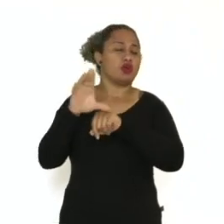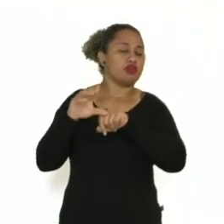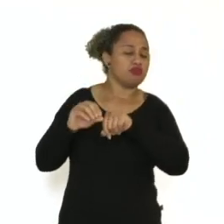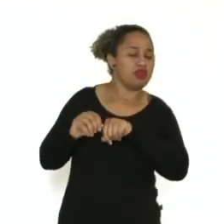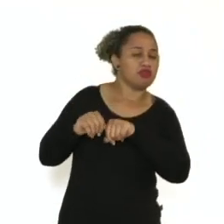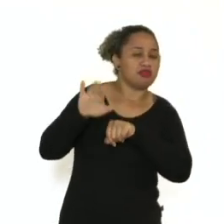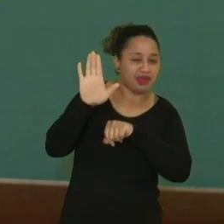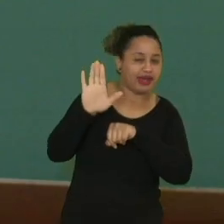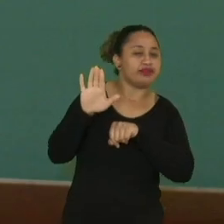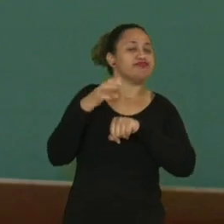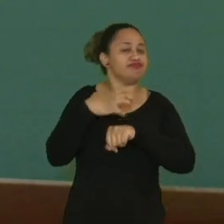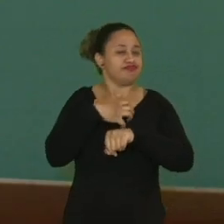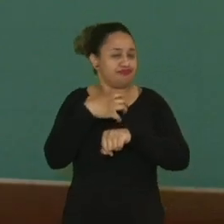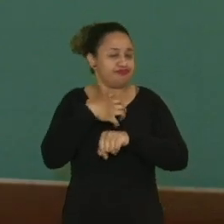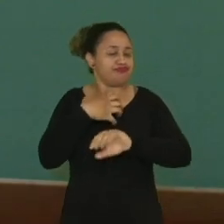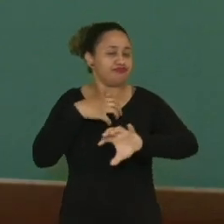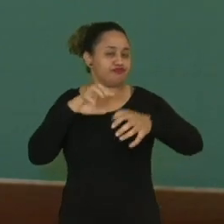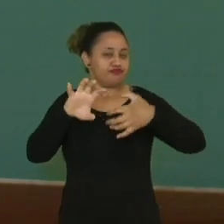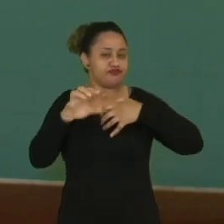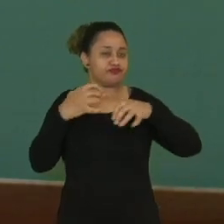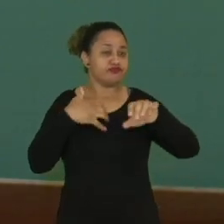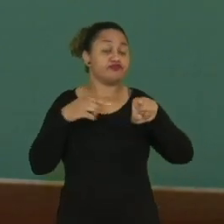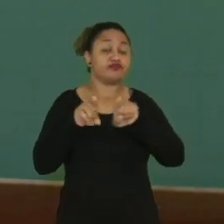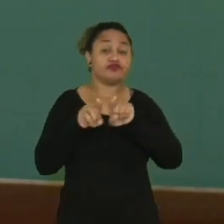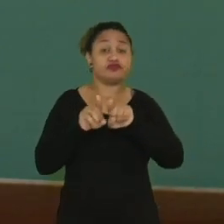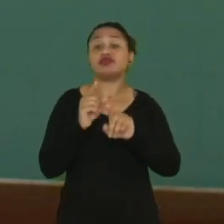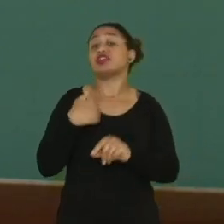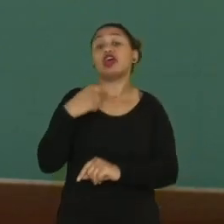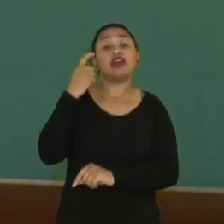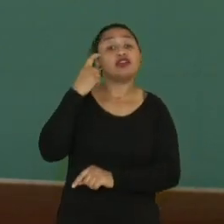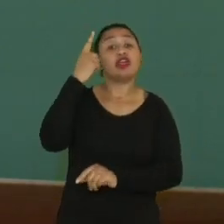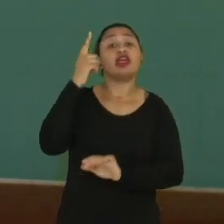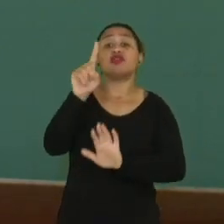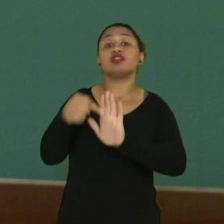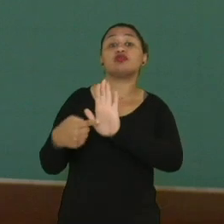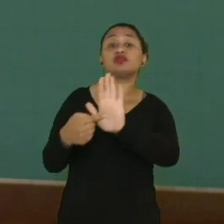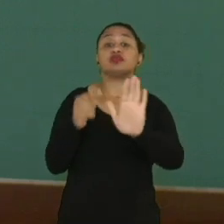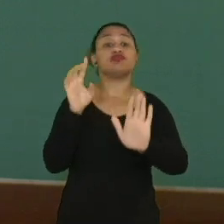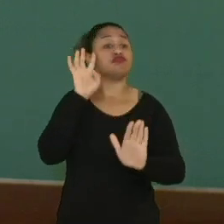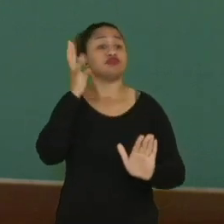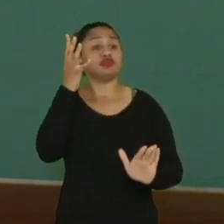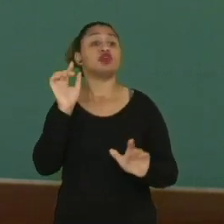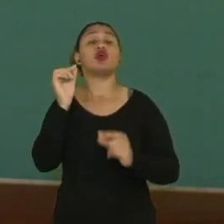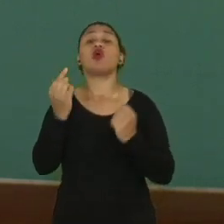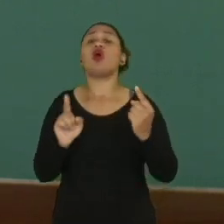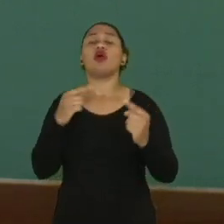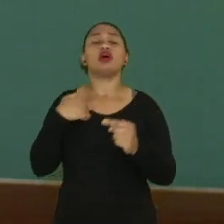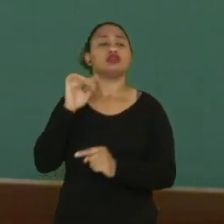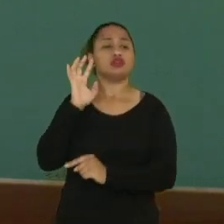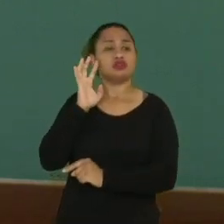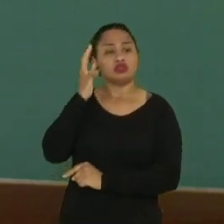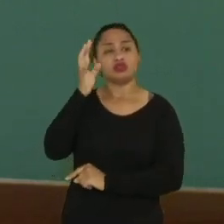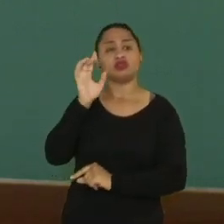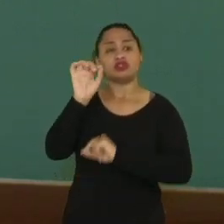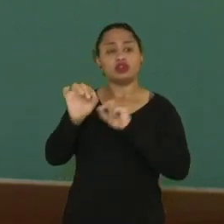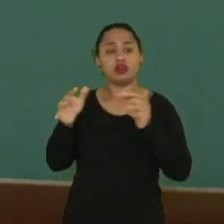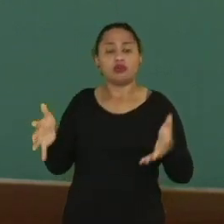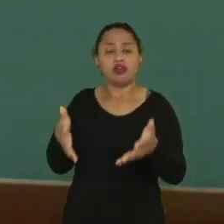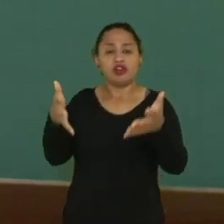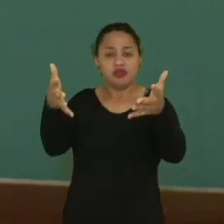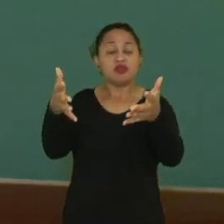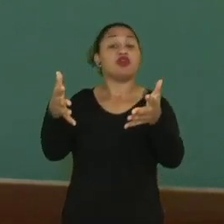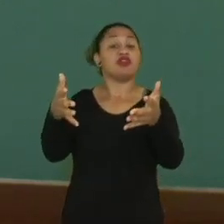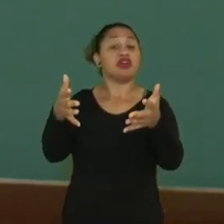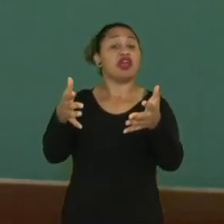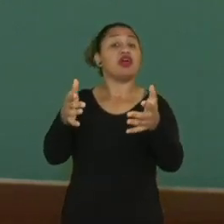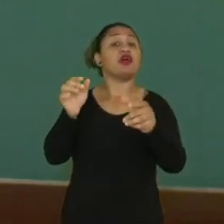A ideia é que você apresentasse soluções. E aqui tem, ó, qual é a solução? Cultivar o